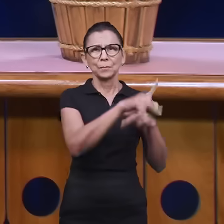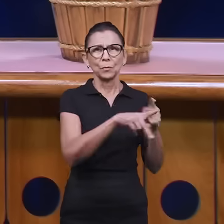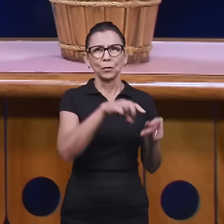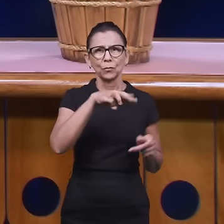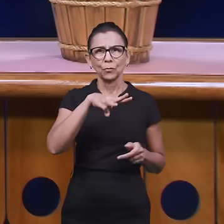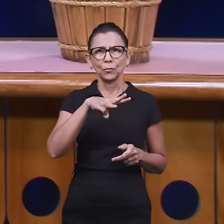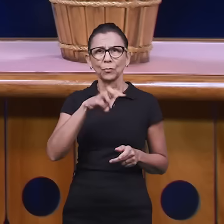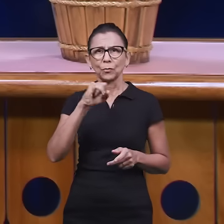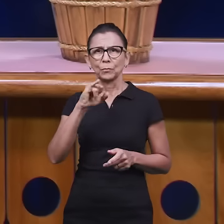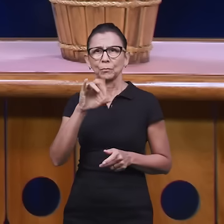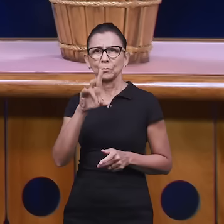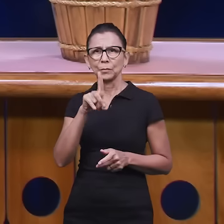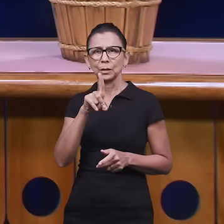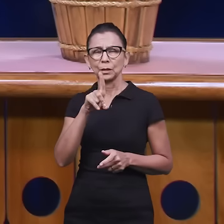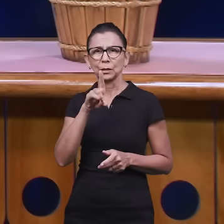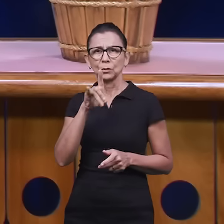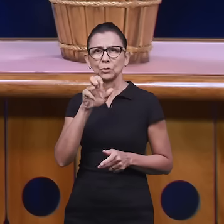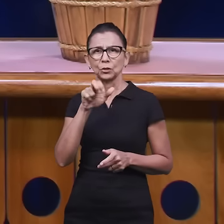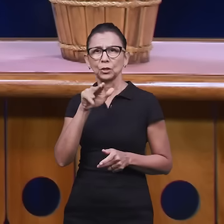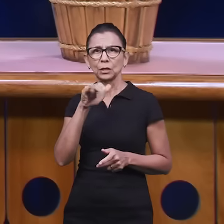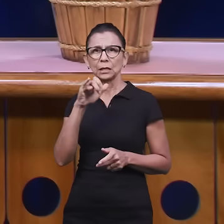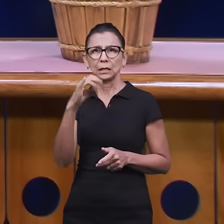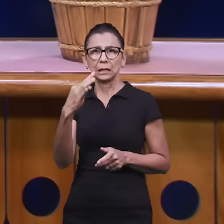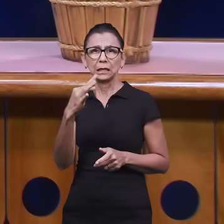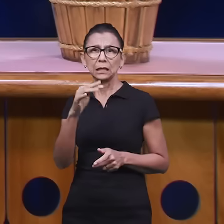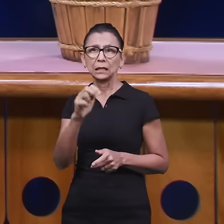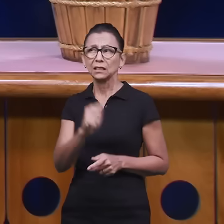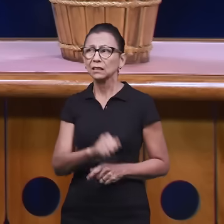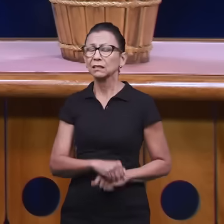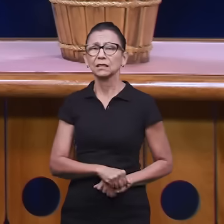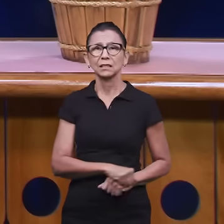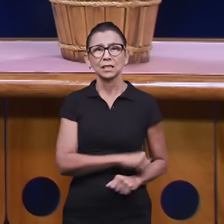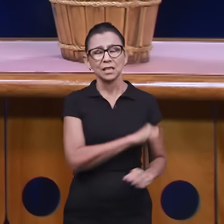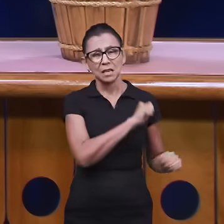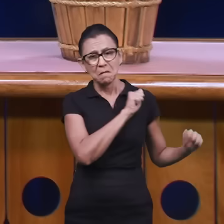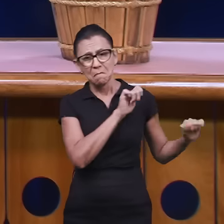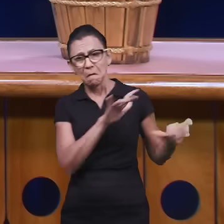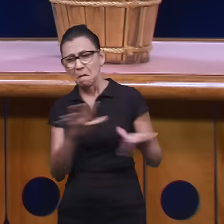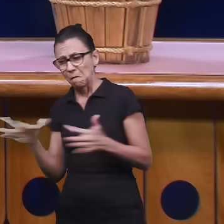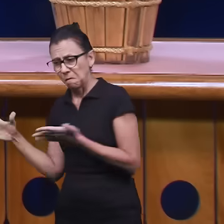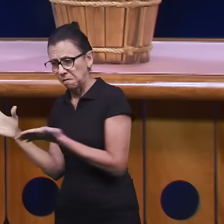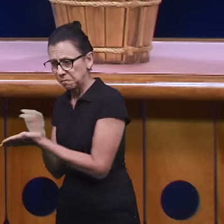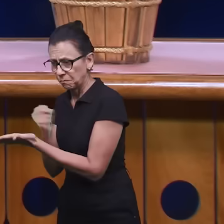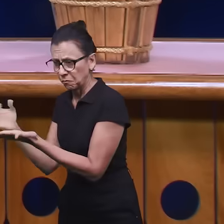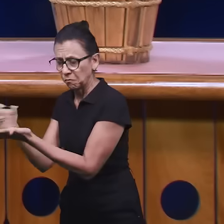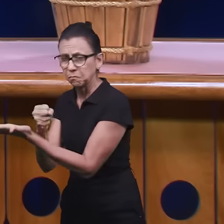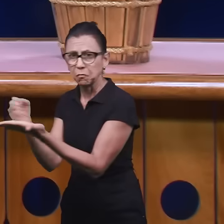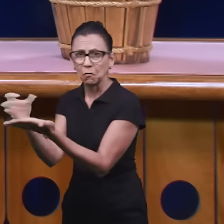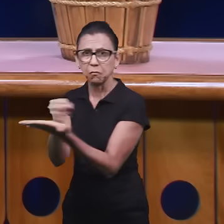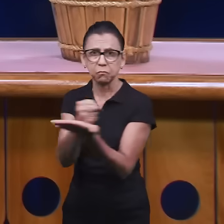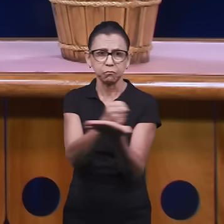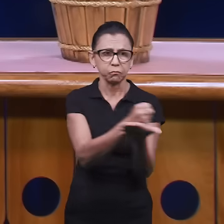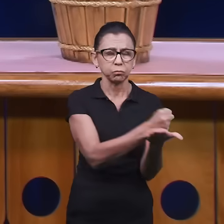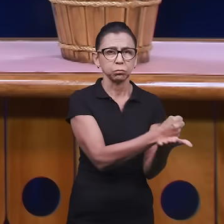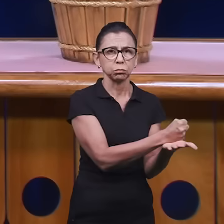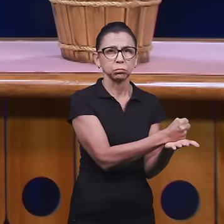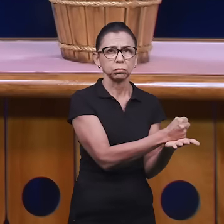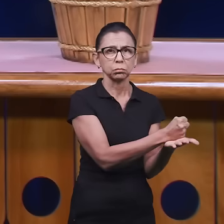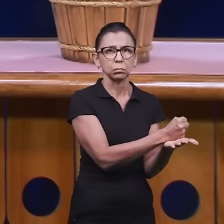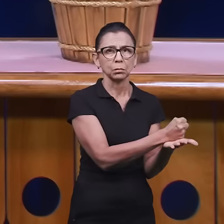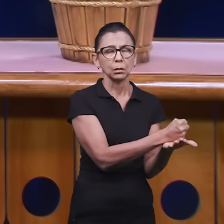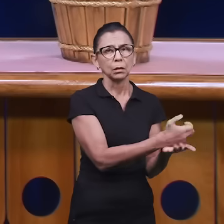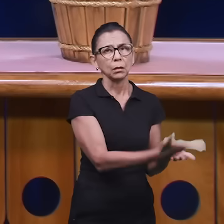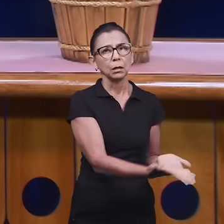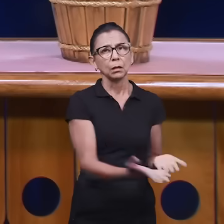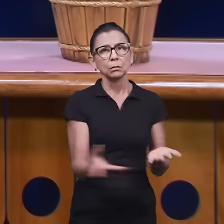grande parte do trigo, era levado e o povo continuava em grande miséria. Então, praticamente, o